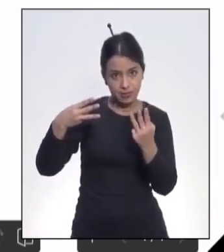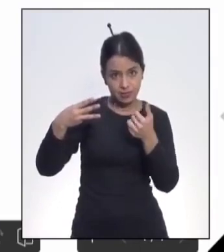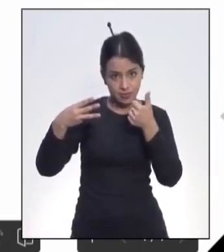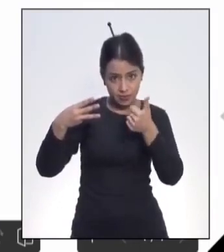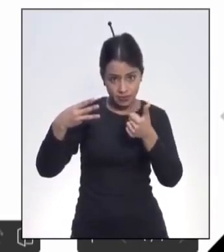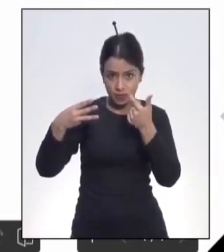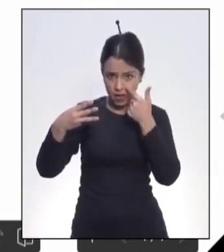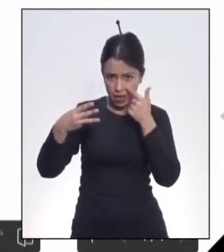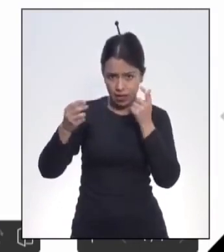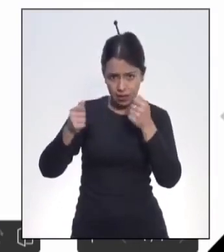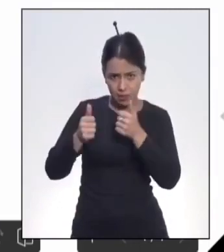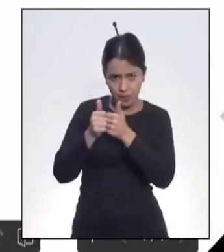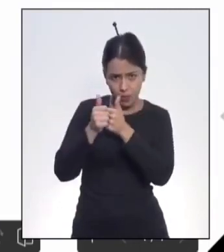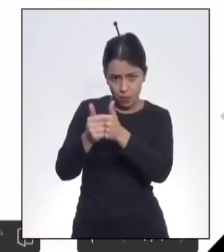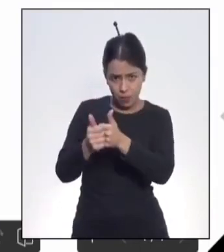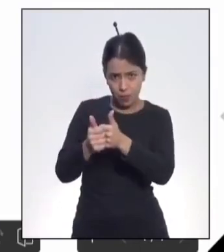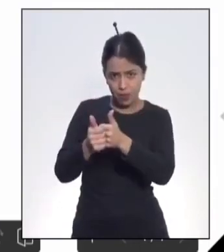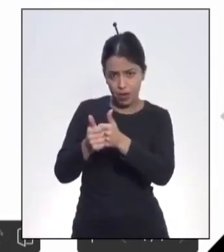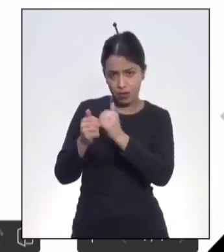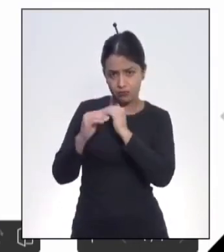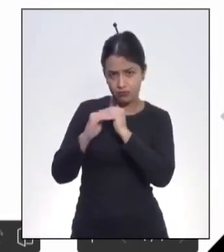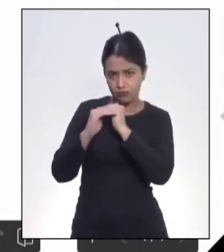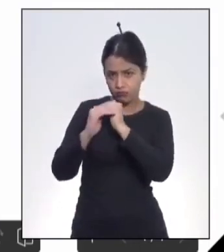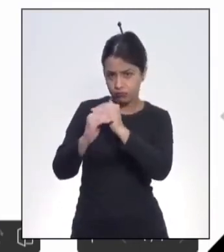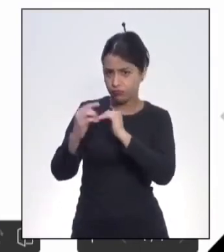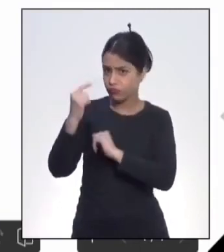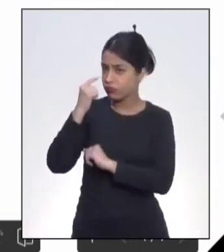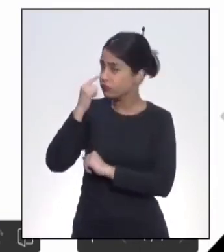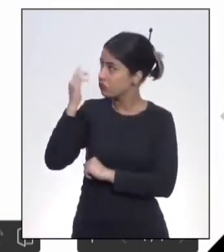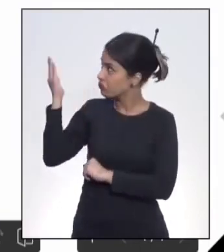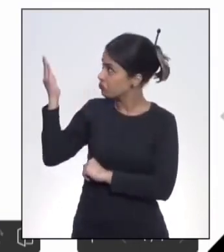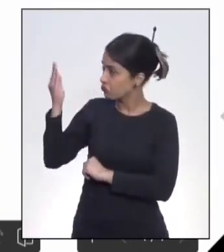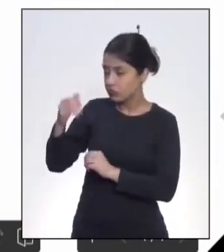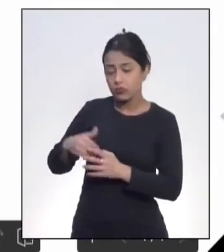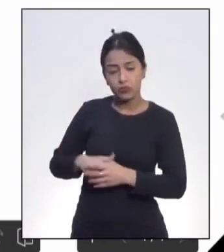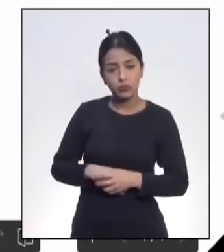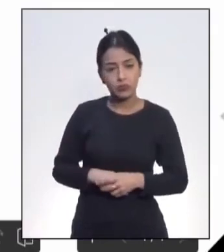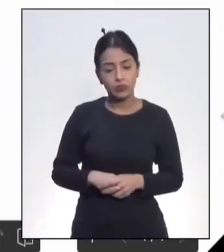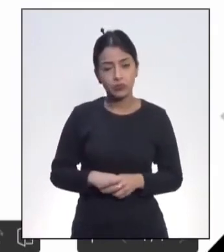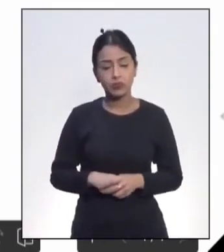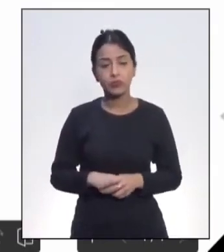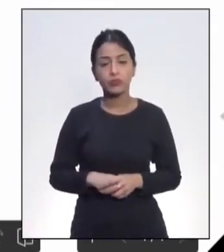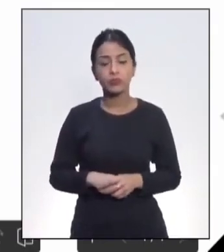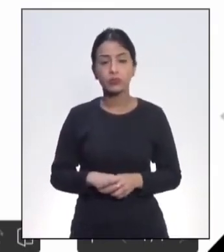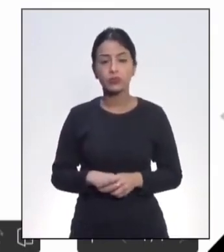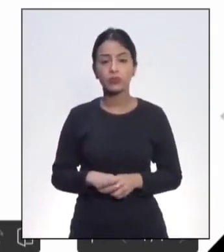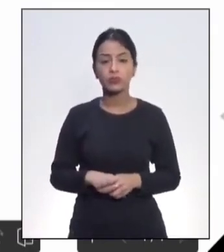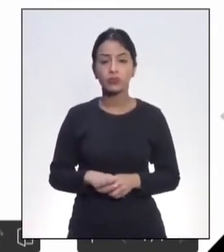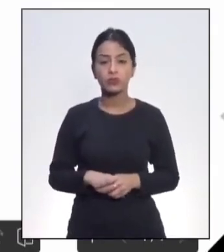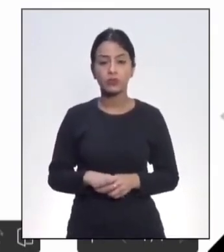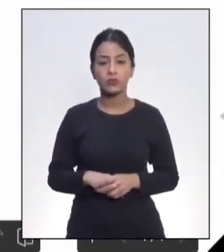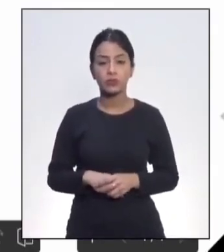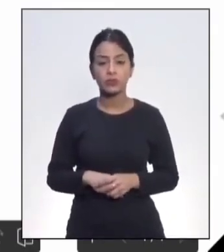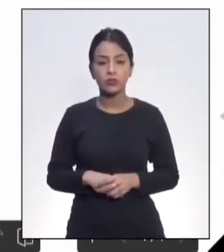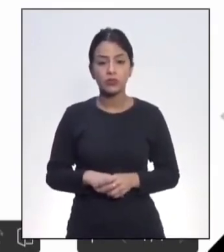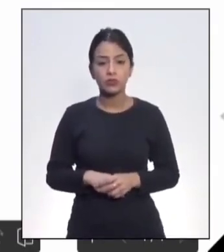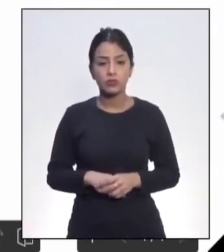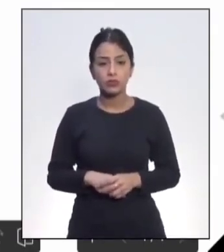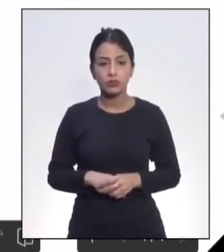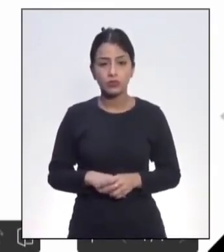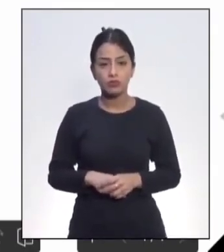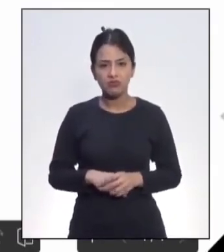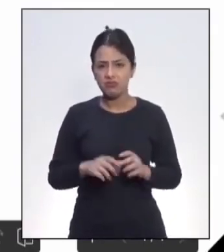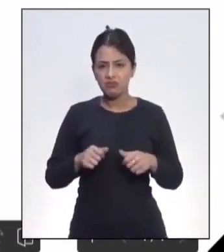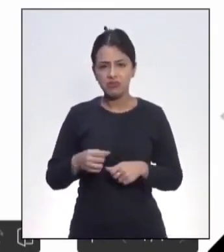gramas. Tá? E aí a gente pode fazer essa brincadeira, né? Vai pensando. Olha, 3, 4,